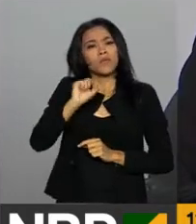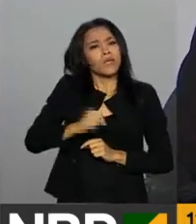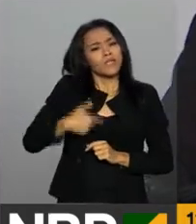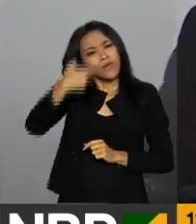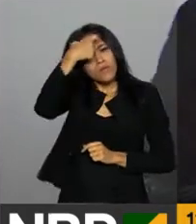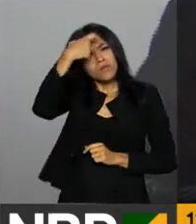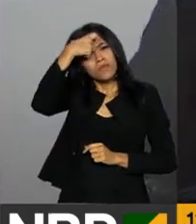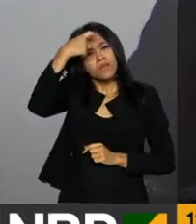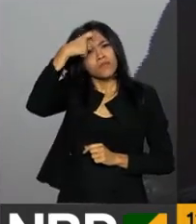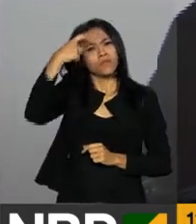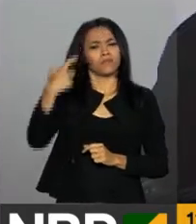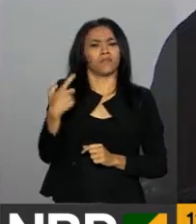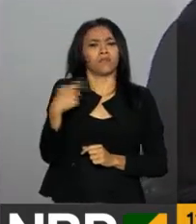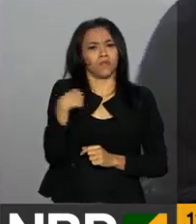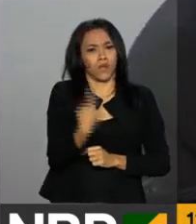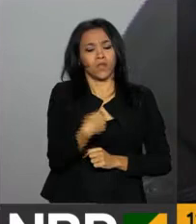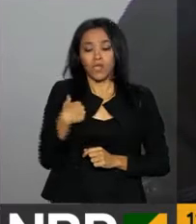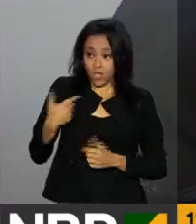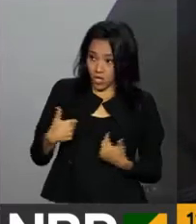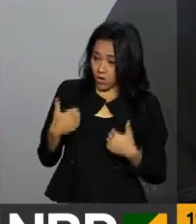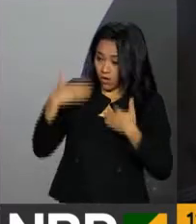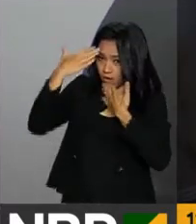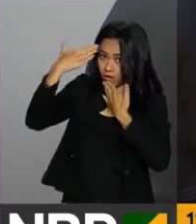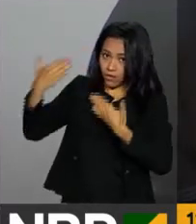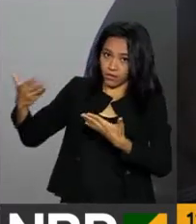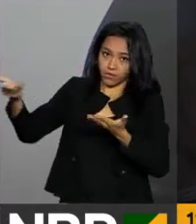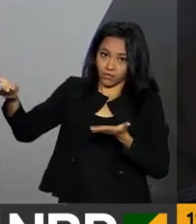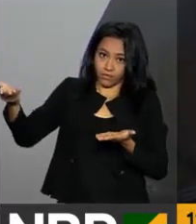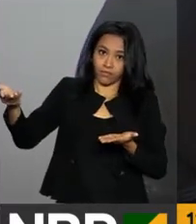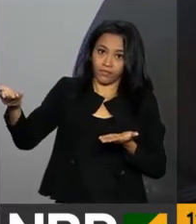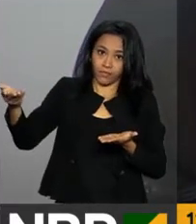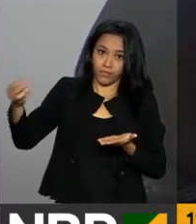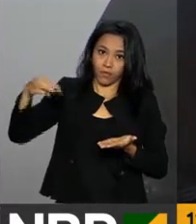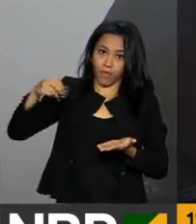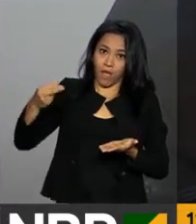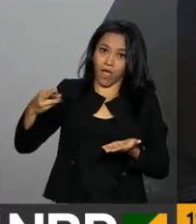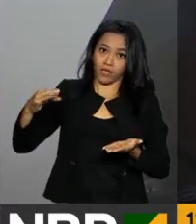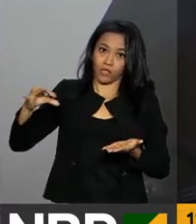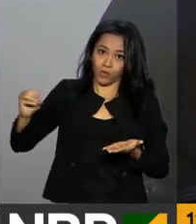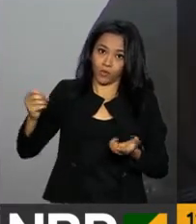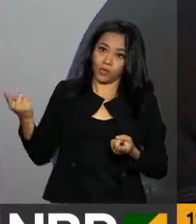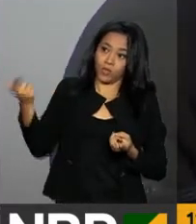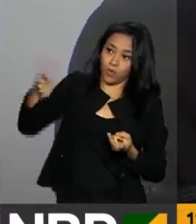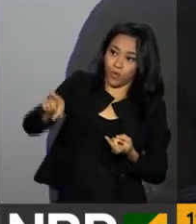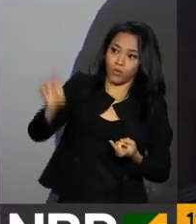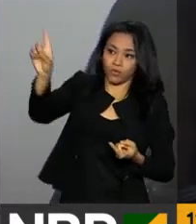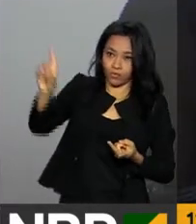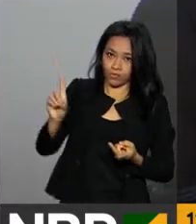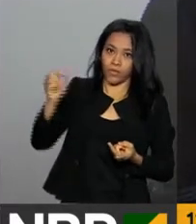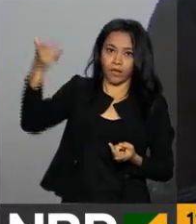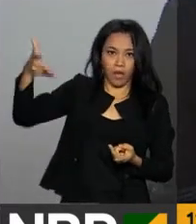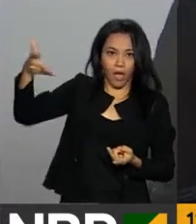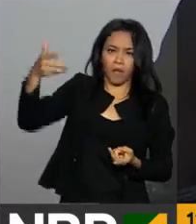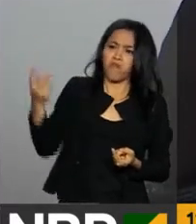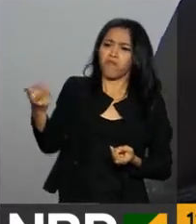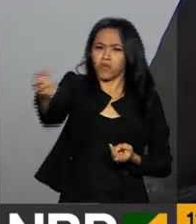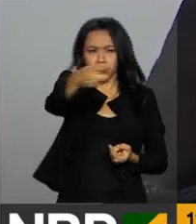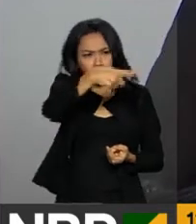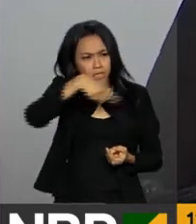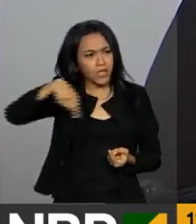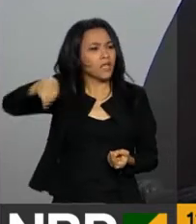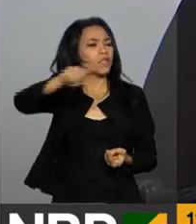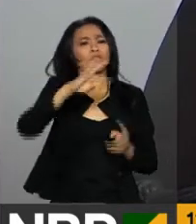e olhe eu até agradeço as palavras do tudo o macho do serralho porque acho que os senhores parlamentares e horas parlamentares